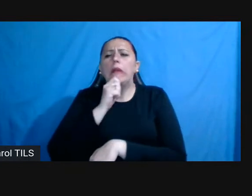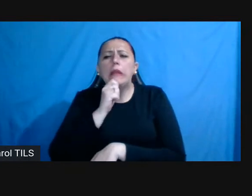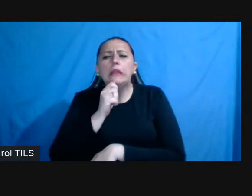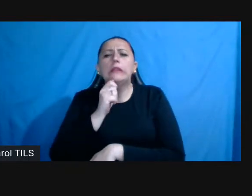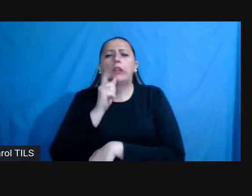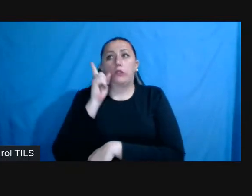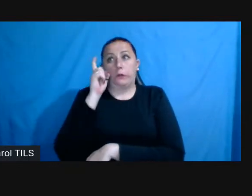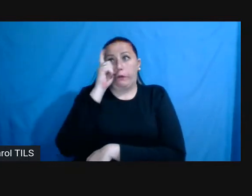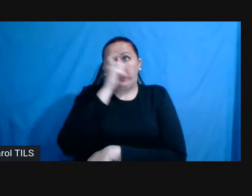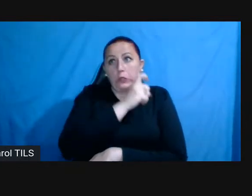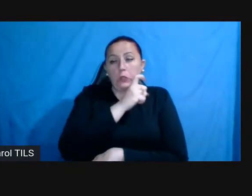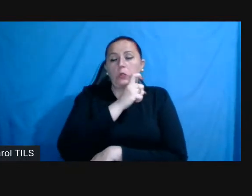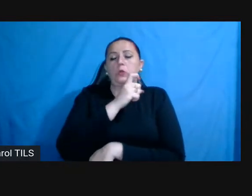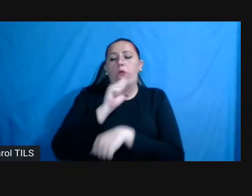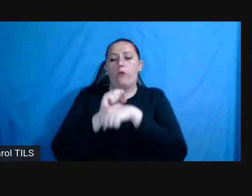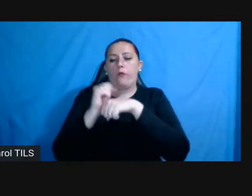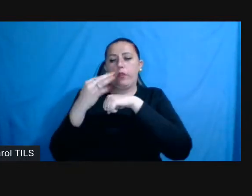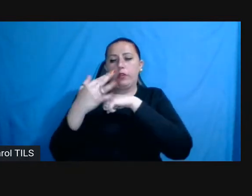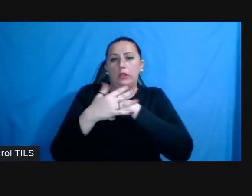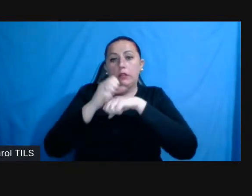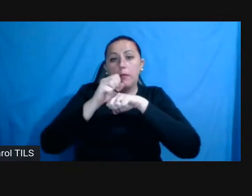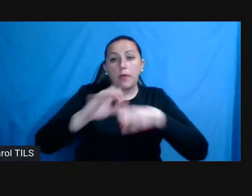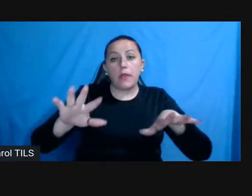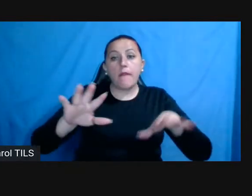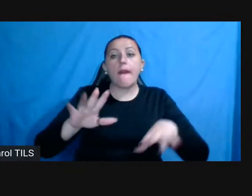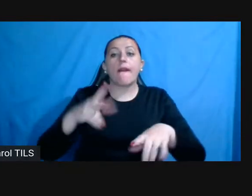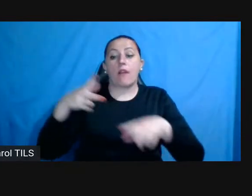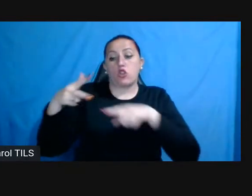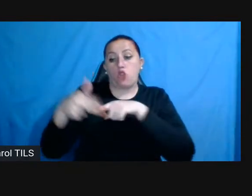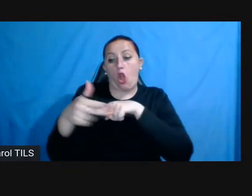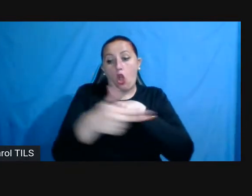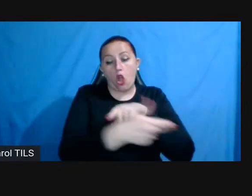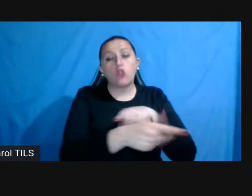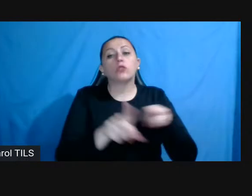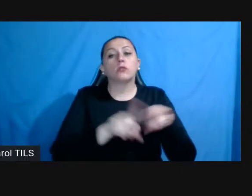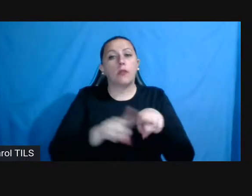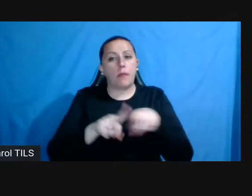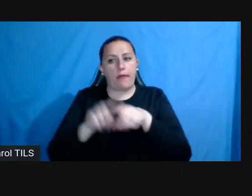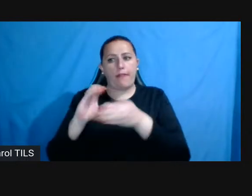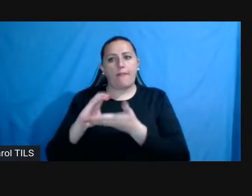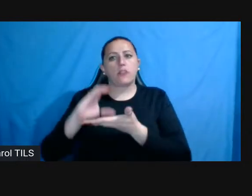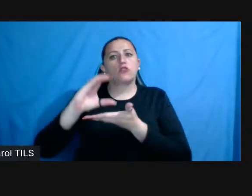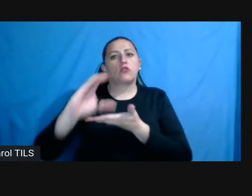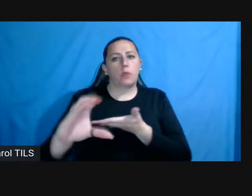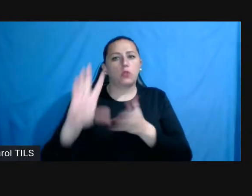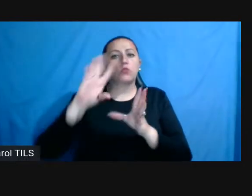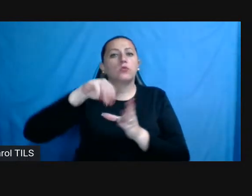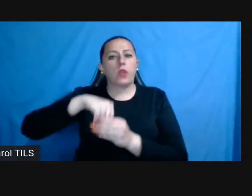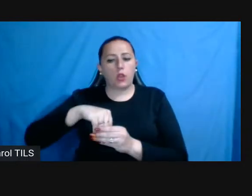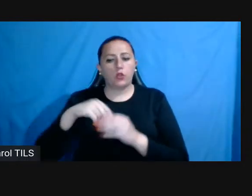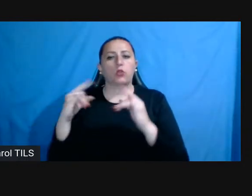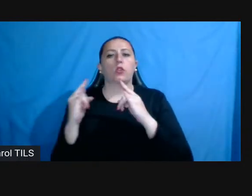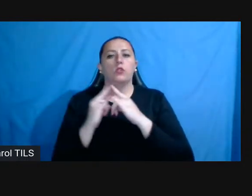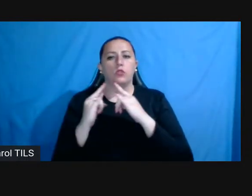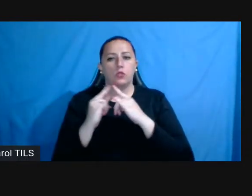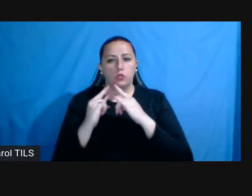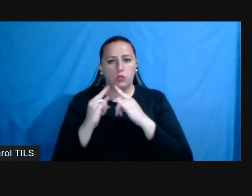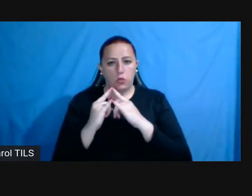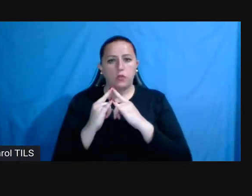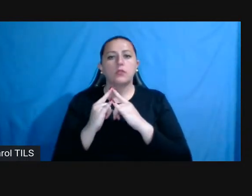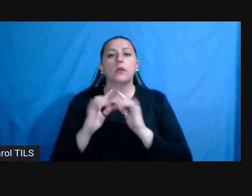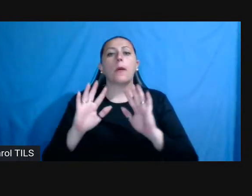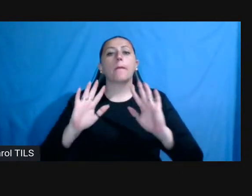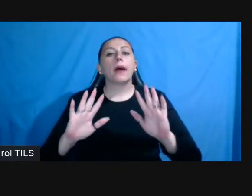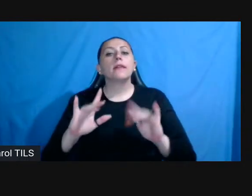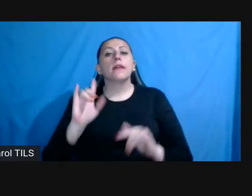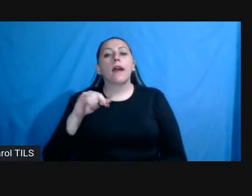nós tenhamos cortes nos recursos das instituições públicas de ensino federal, é importante